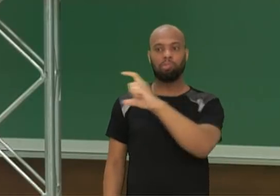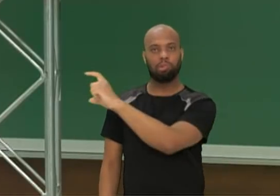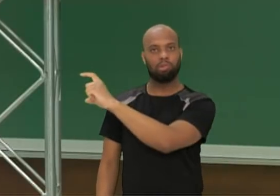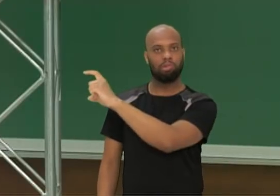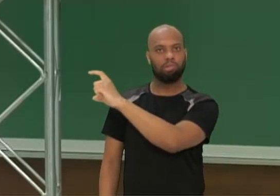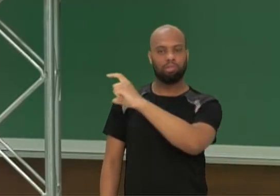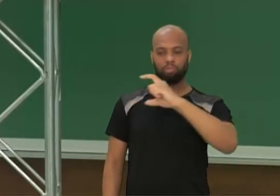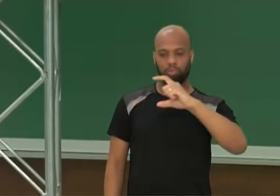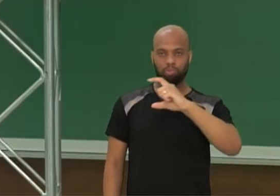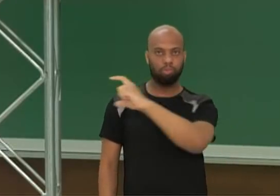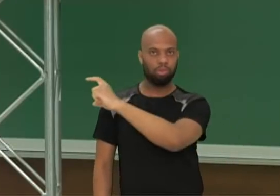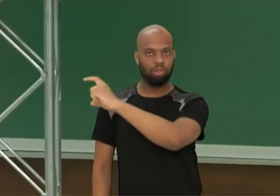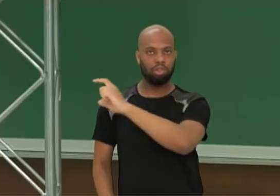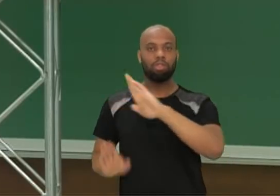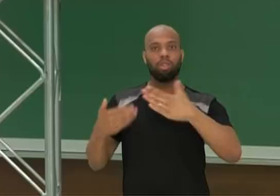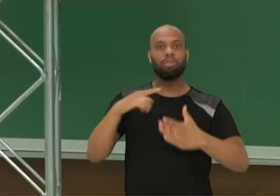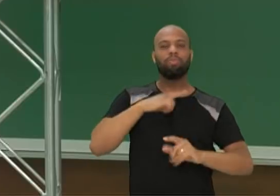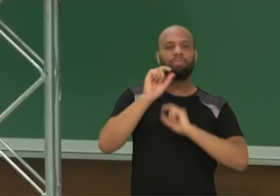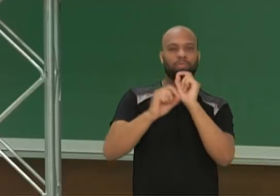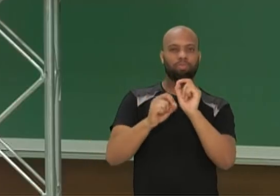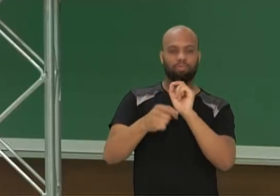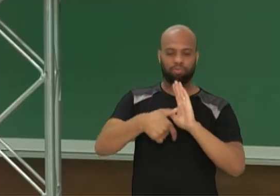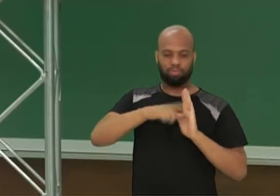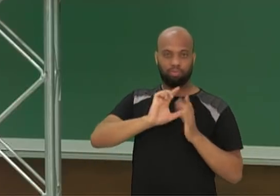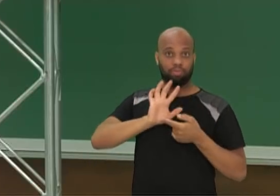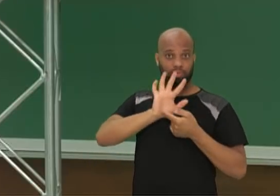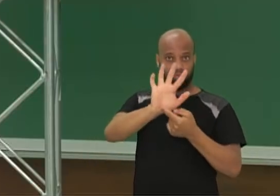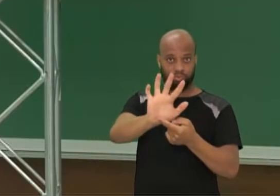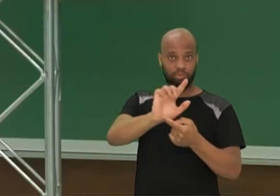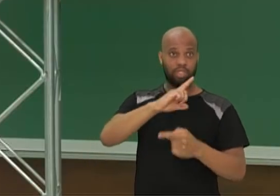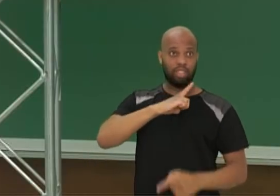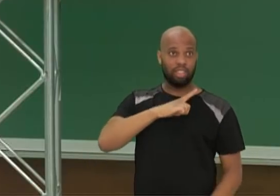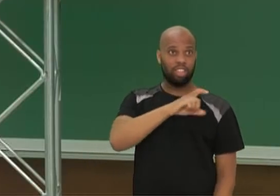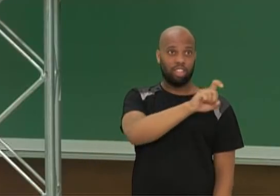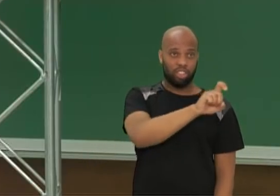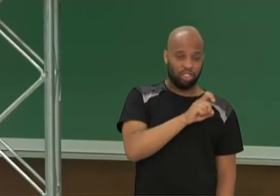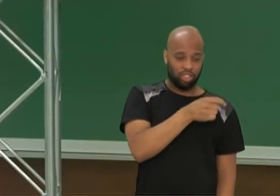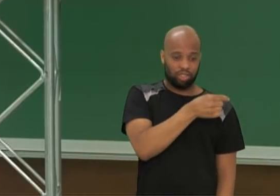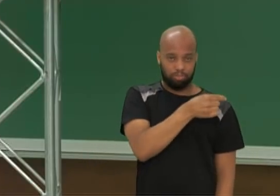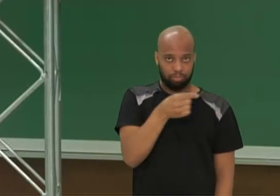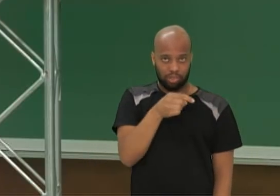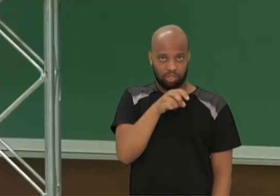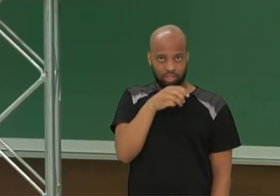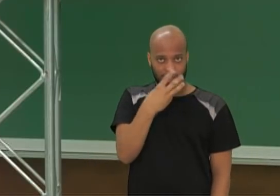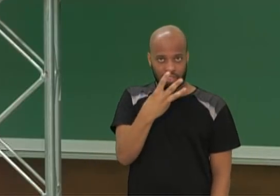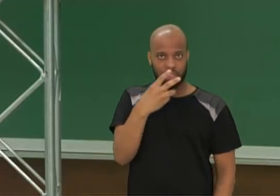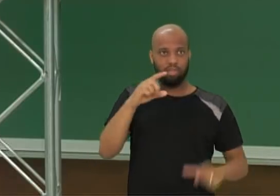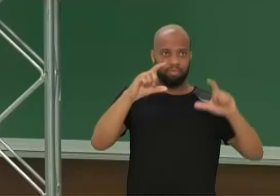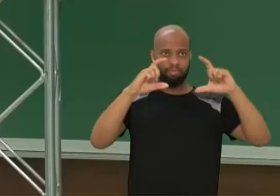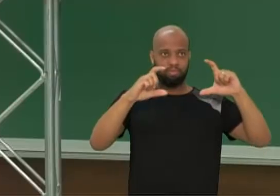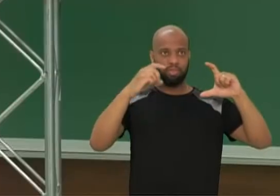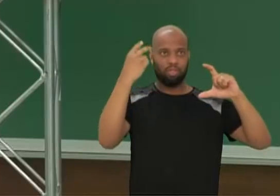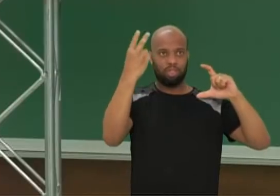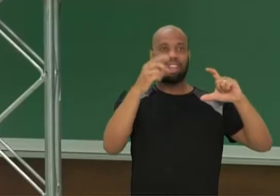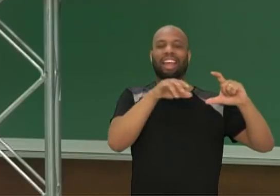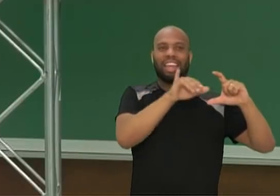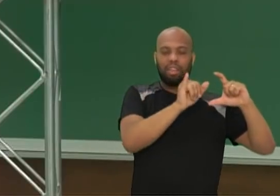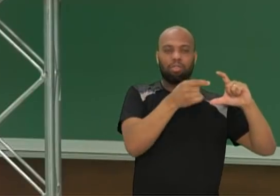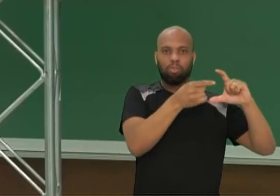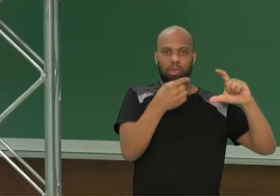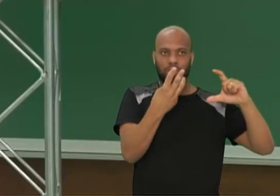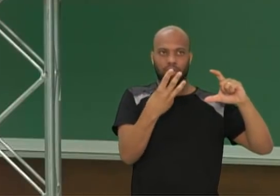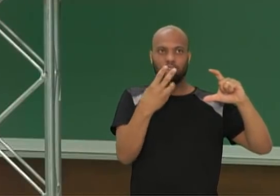tá? Então, da equação que foi dada, x menos 3, tudo isso ao quadrado, igual a 8,